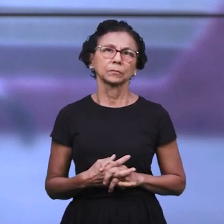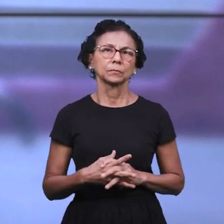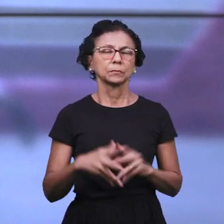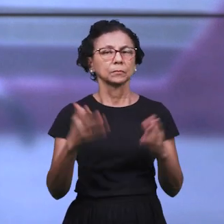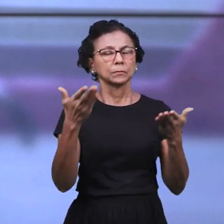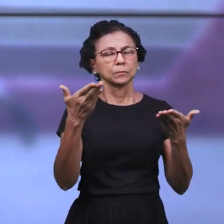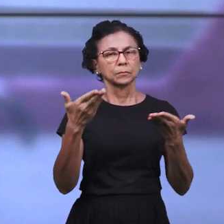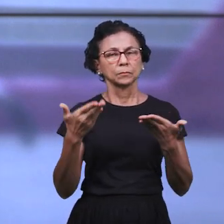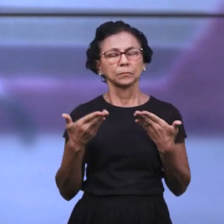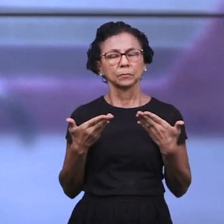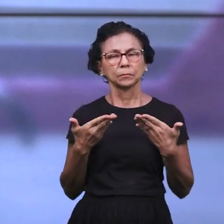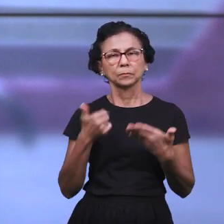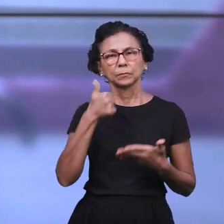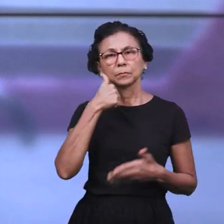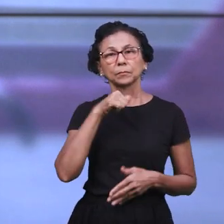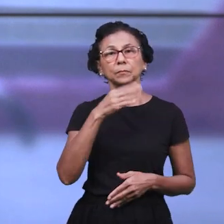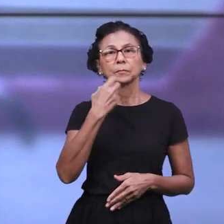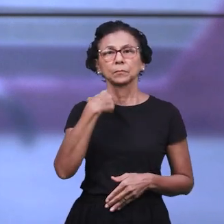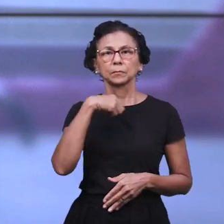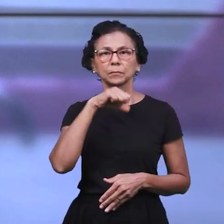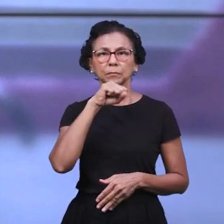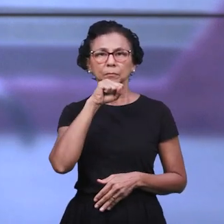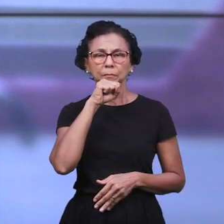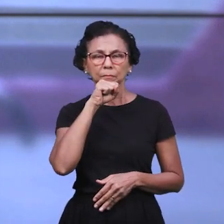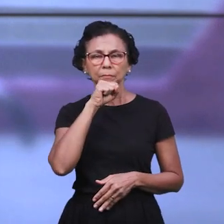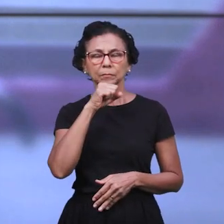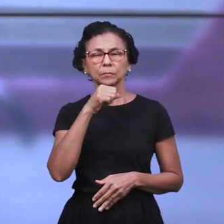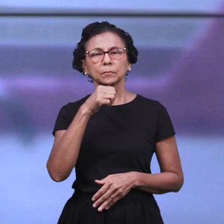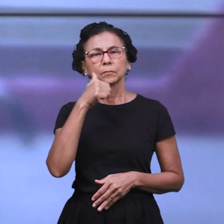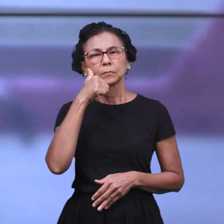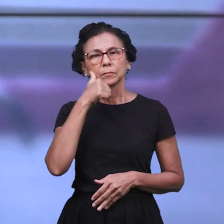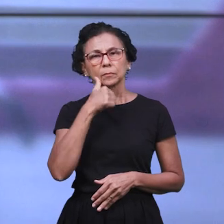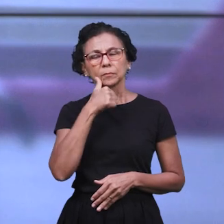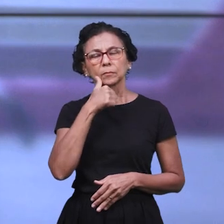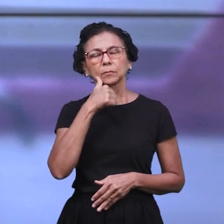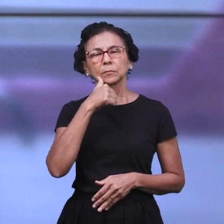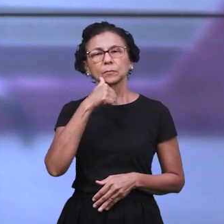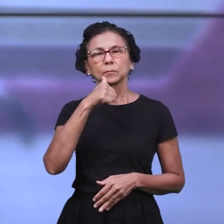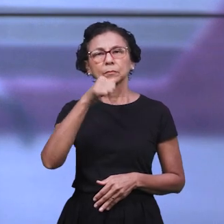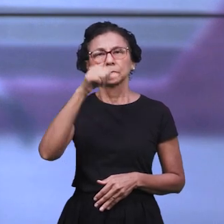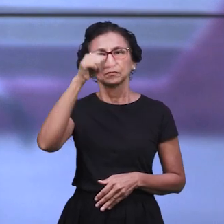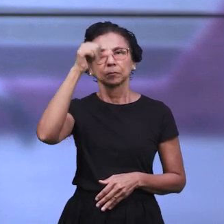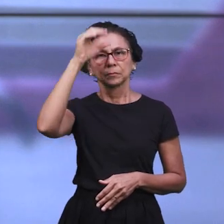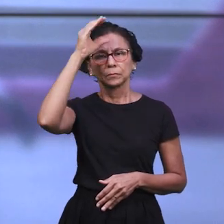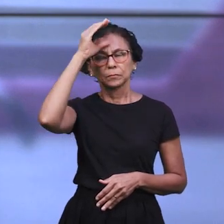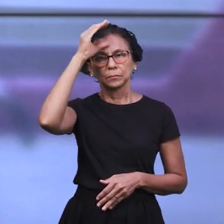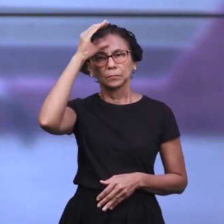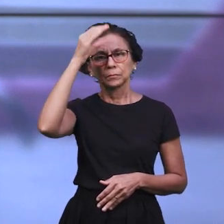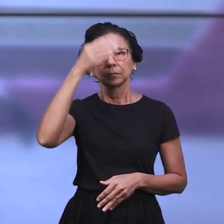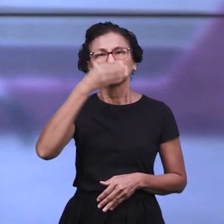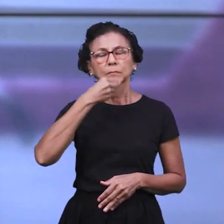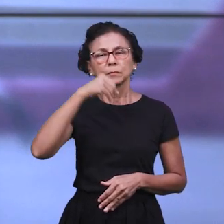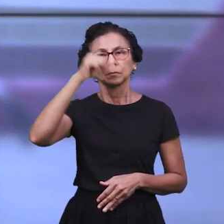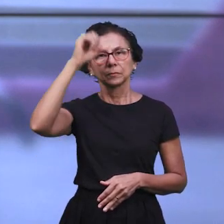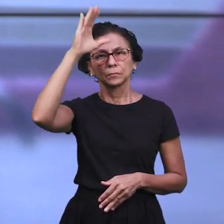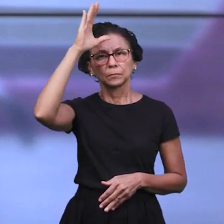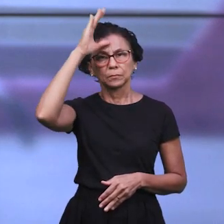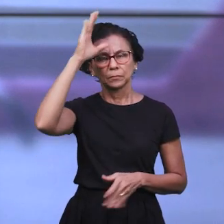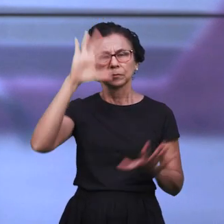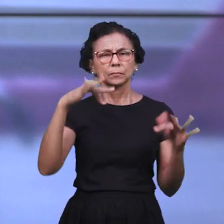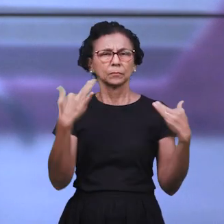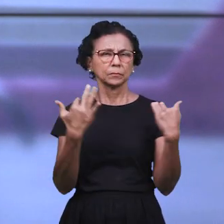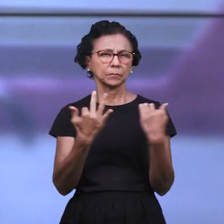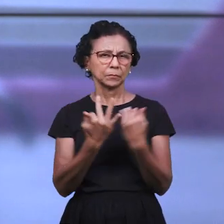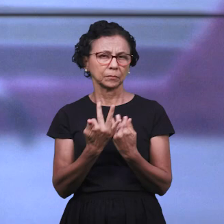pais e mães responsáveis, tios e tias, vovôs e vovós, a meditarem com as crianças, adolescentes